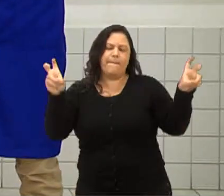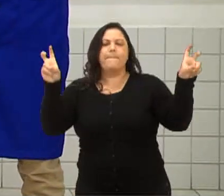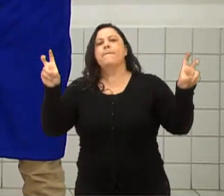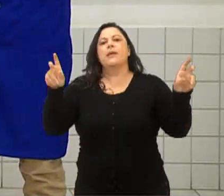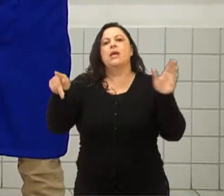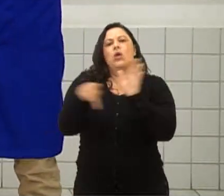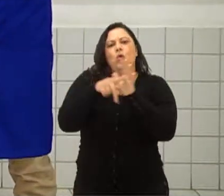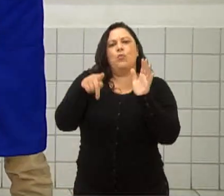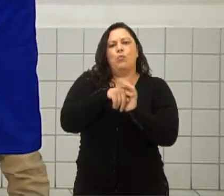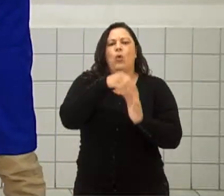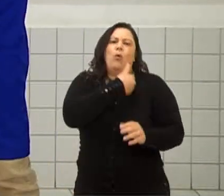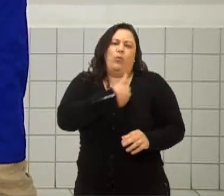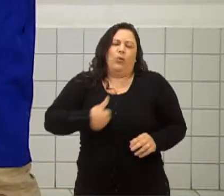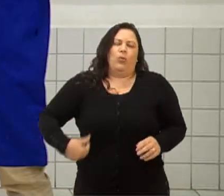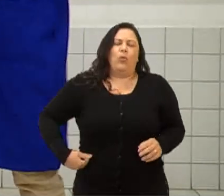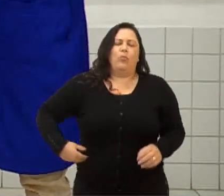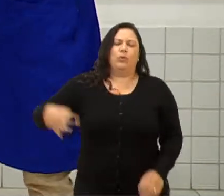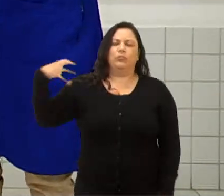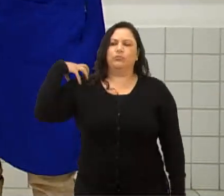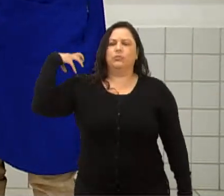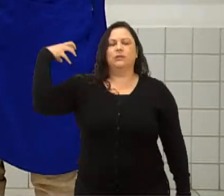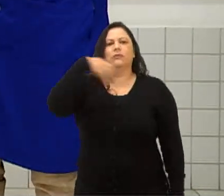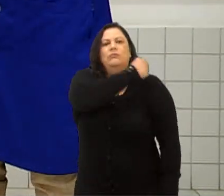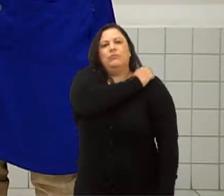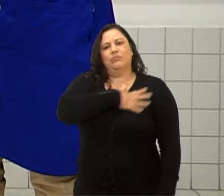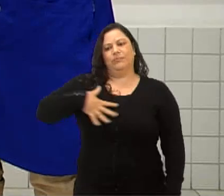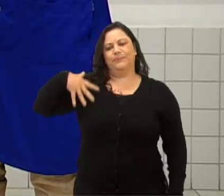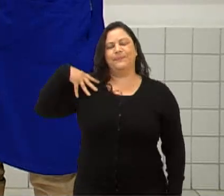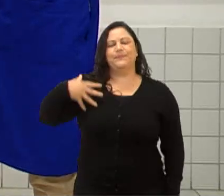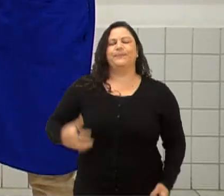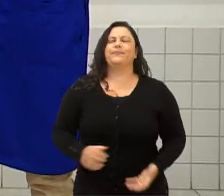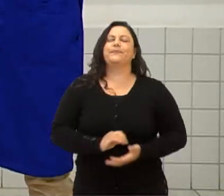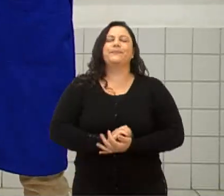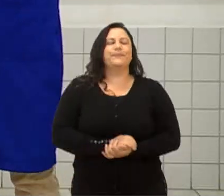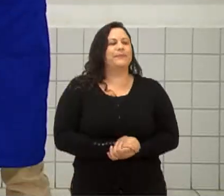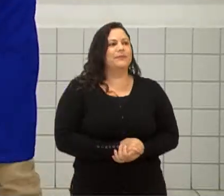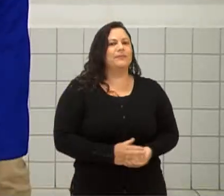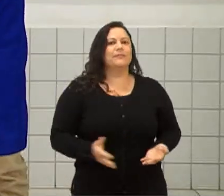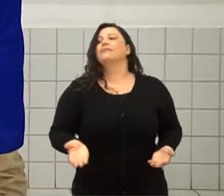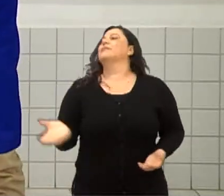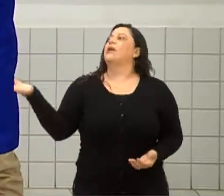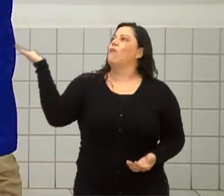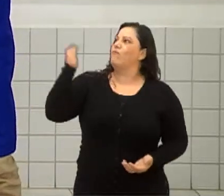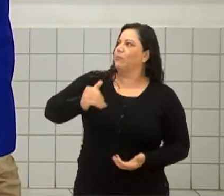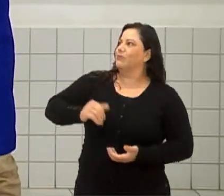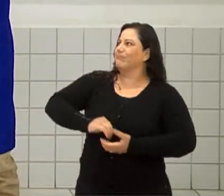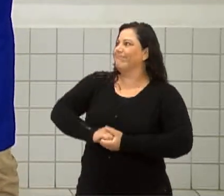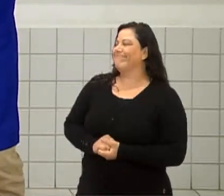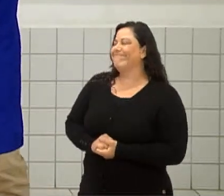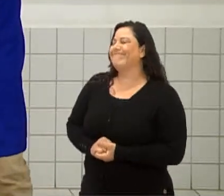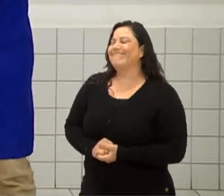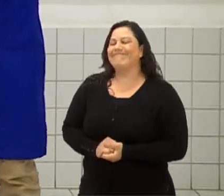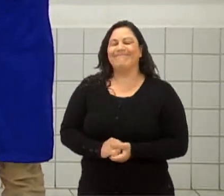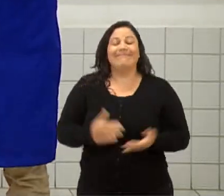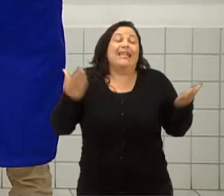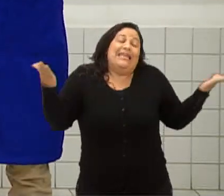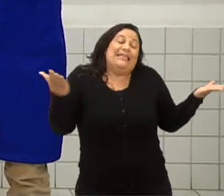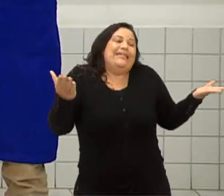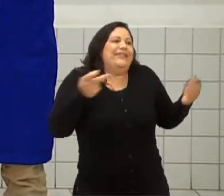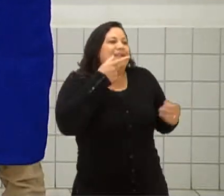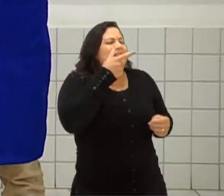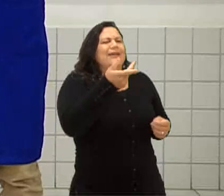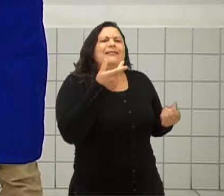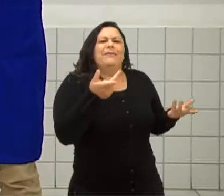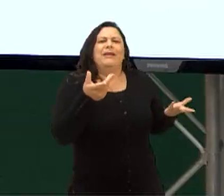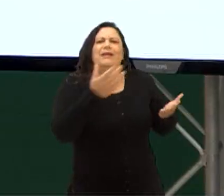em Aristóteles. Vamos nessa aí então, galera? Então, pessoas, olha só, deixa eu mandar um abraço